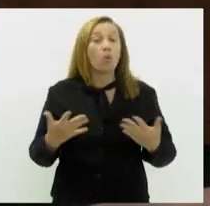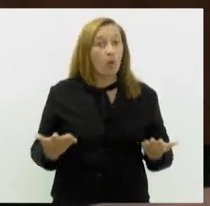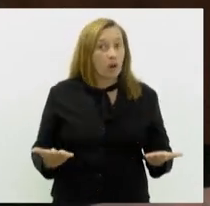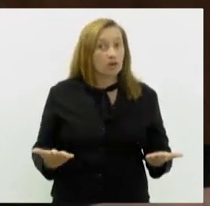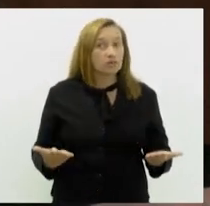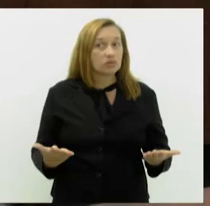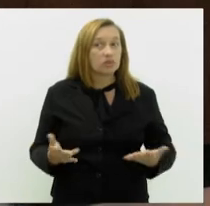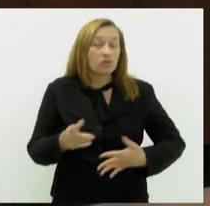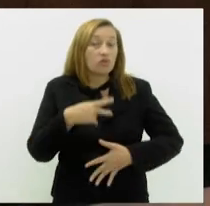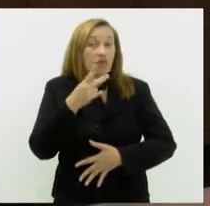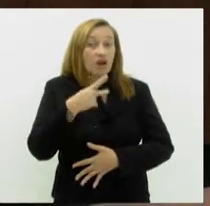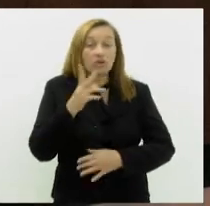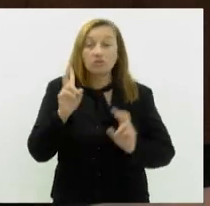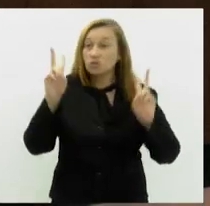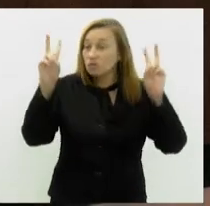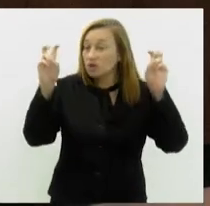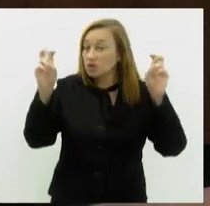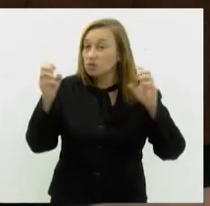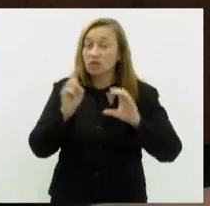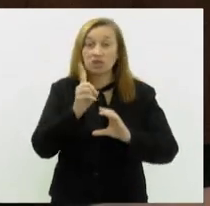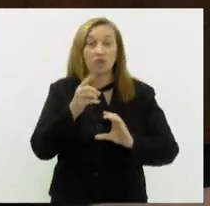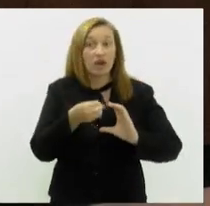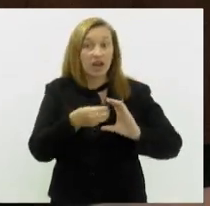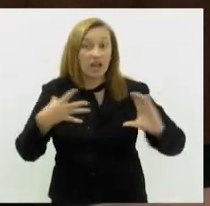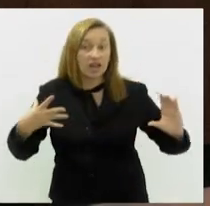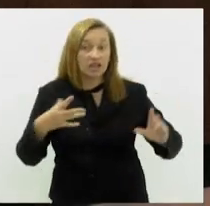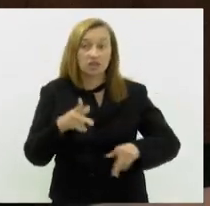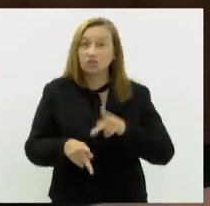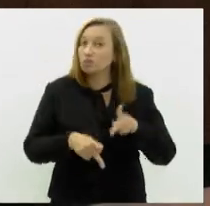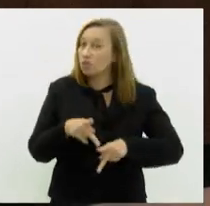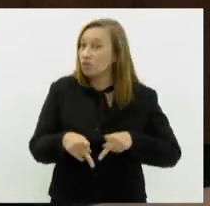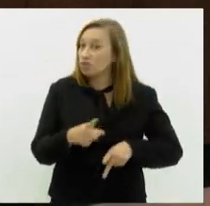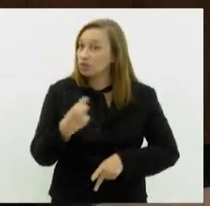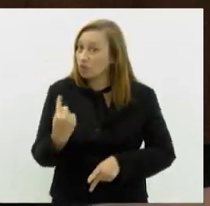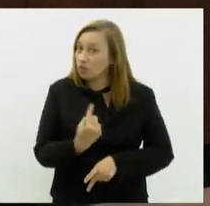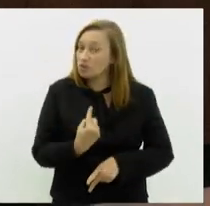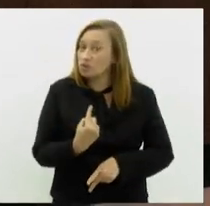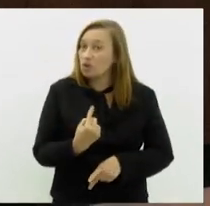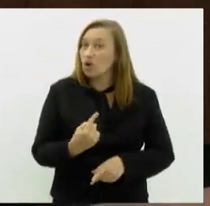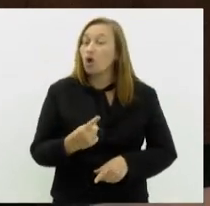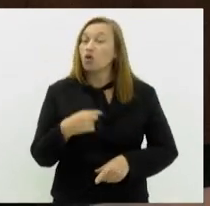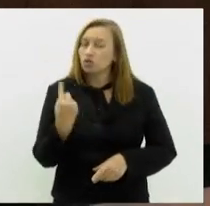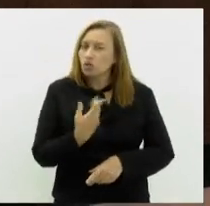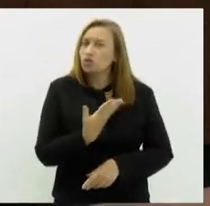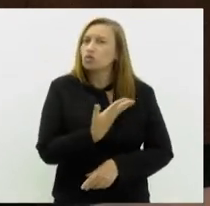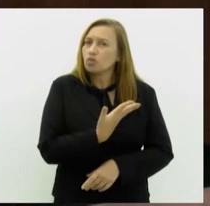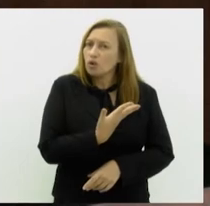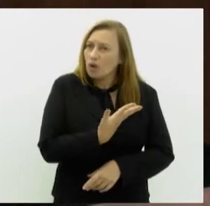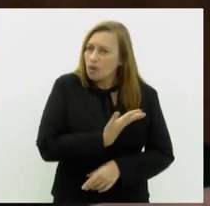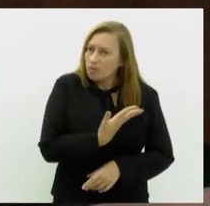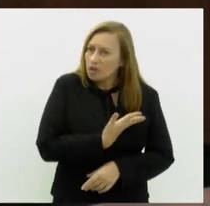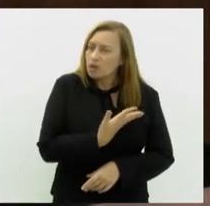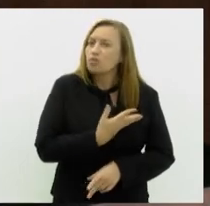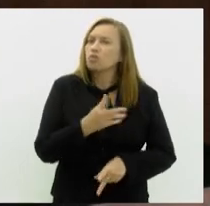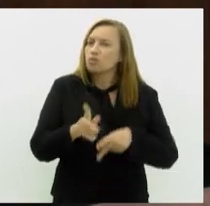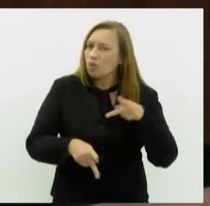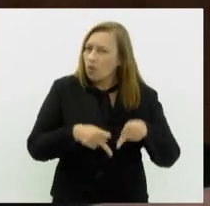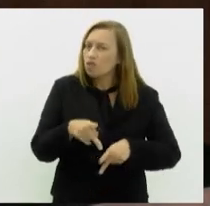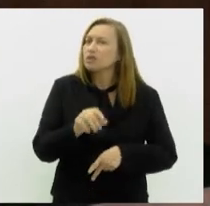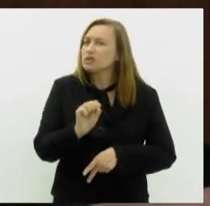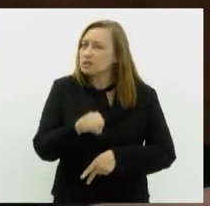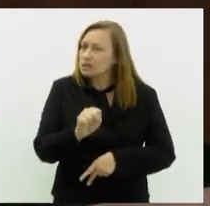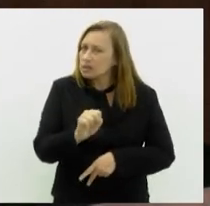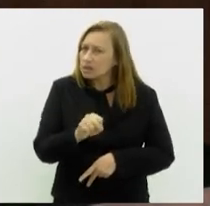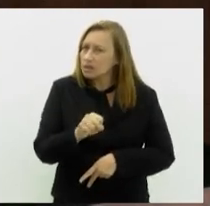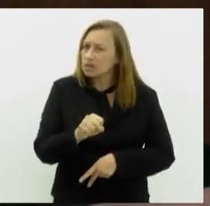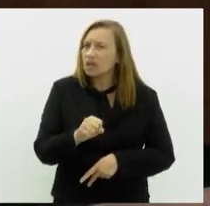identificação ela não é característica do nosso povo. O nosso povo é amigo e agora é preciso